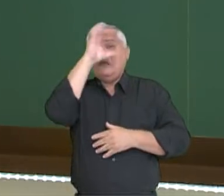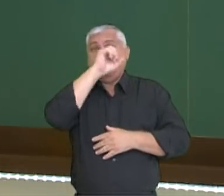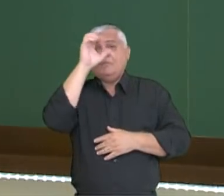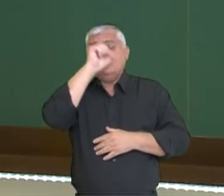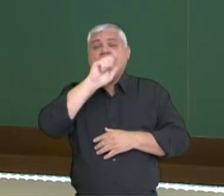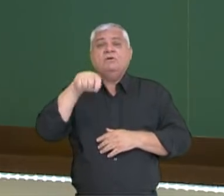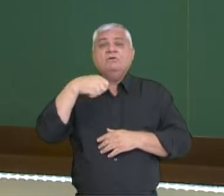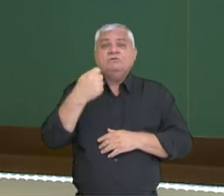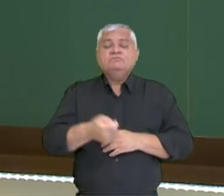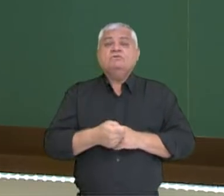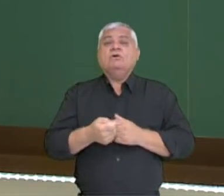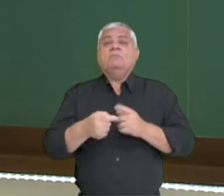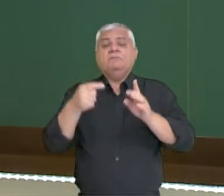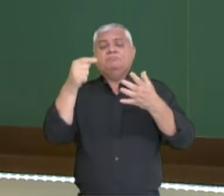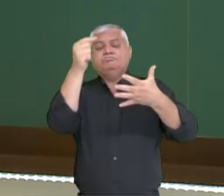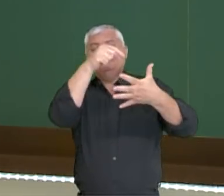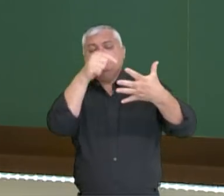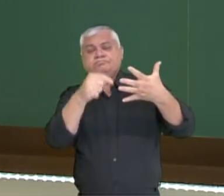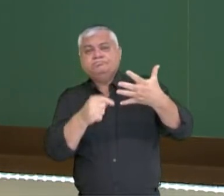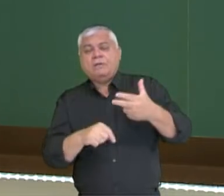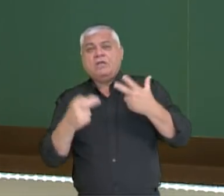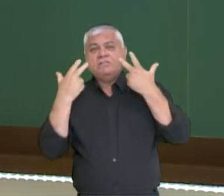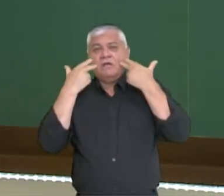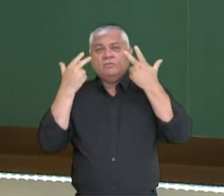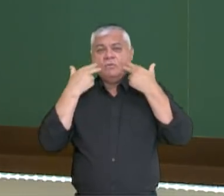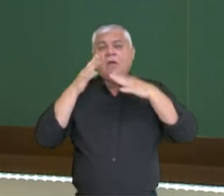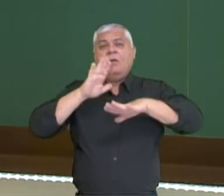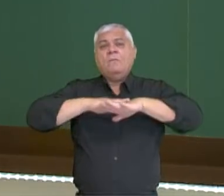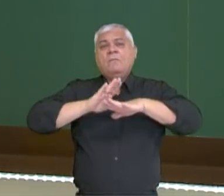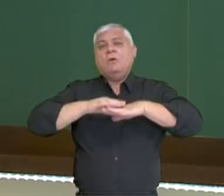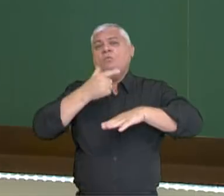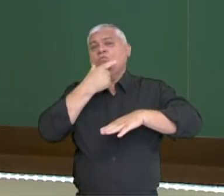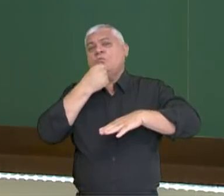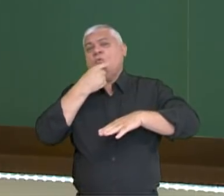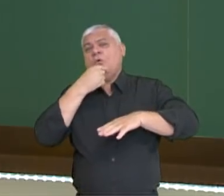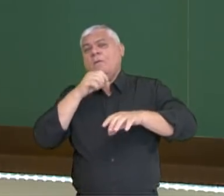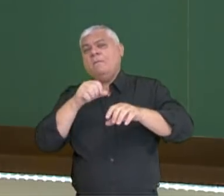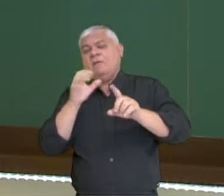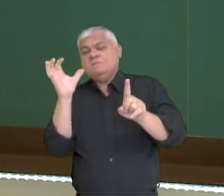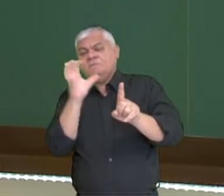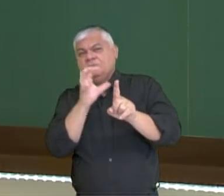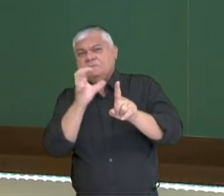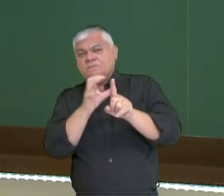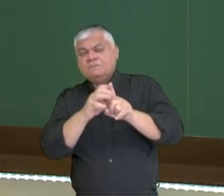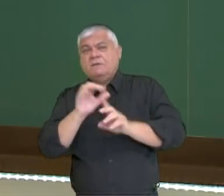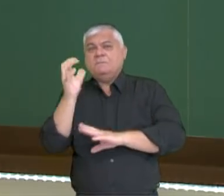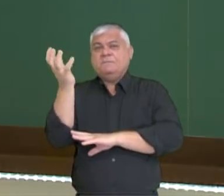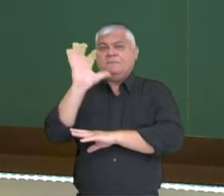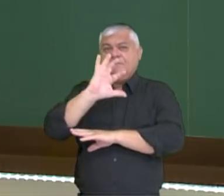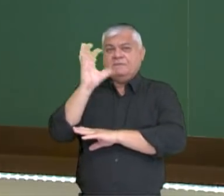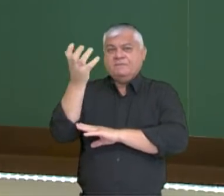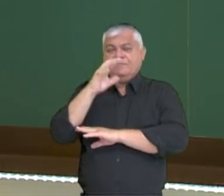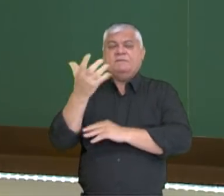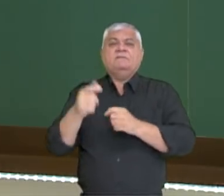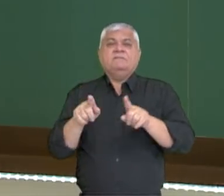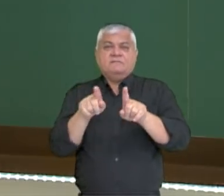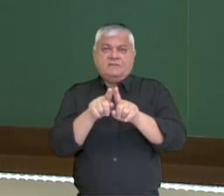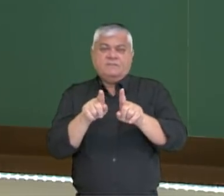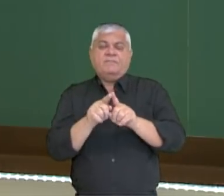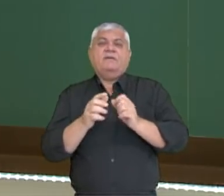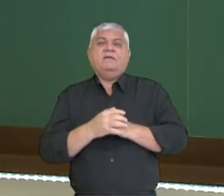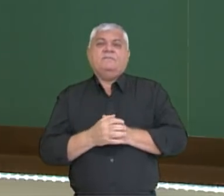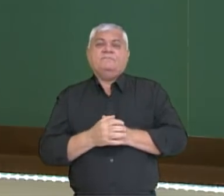estudamos sobre os fatores naturais e antrópicos que influenciam nas características climáticas e na formação dos